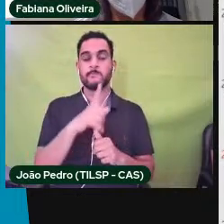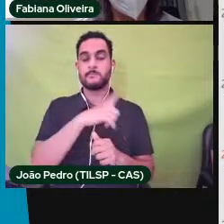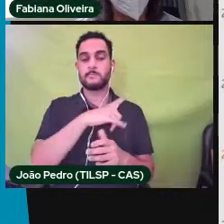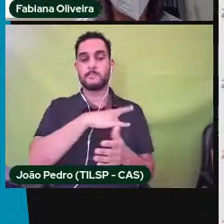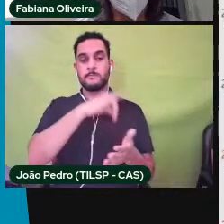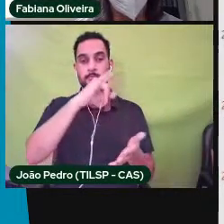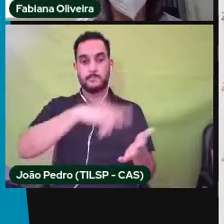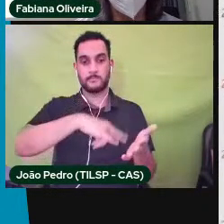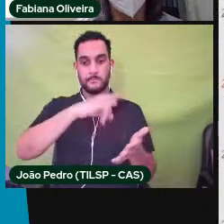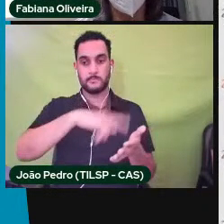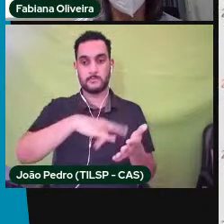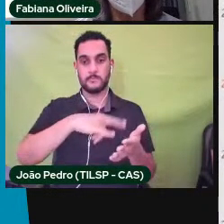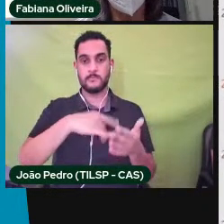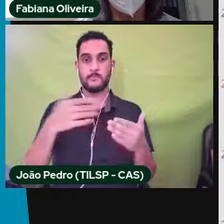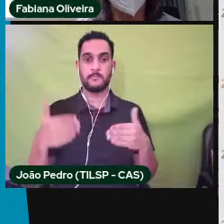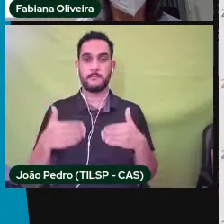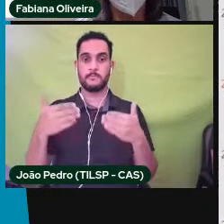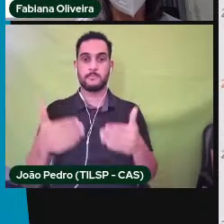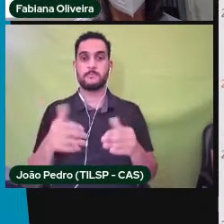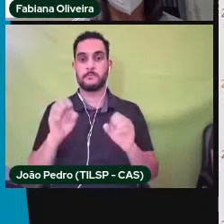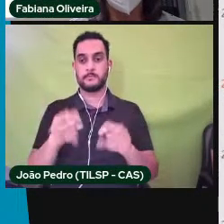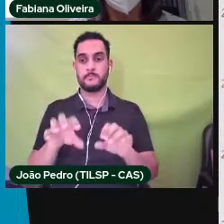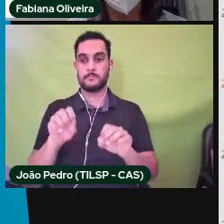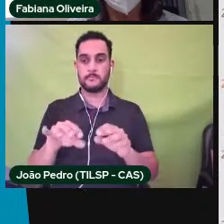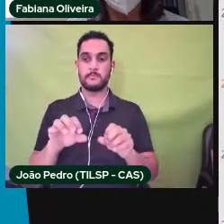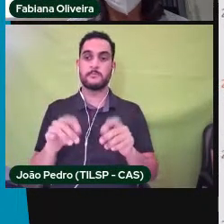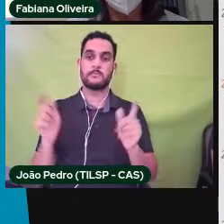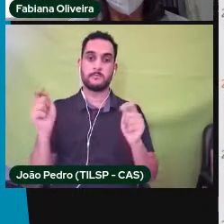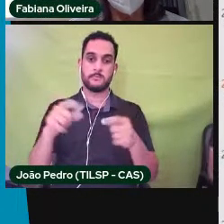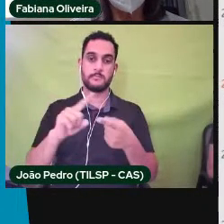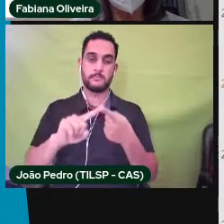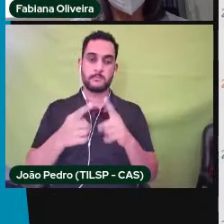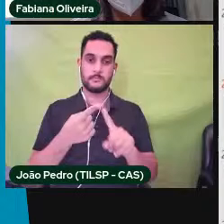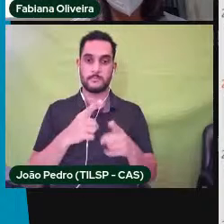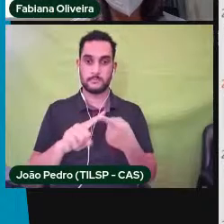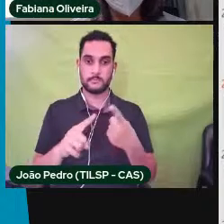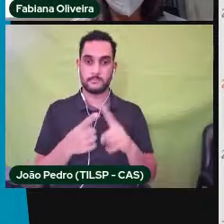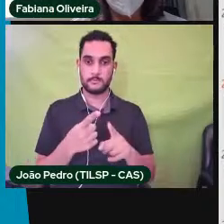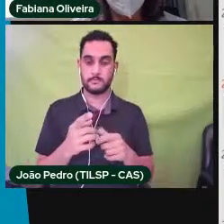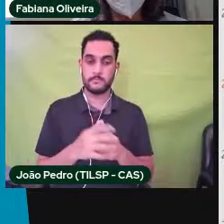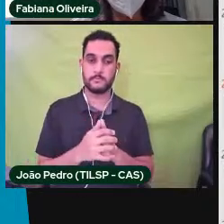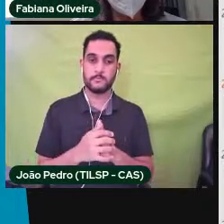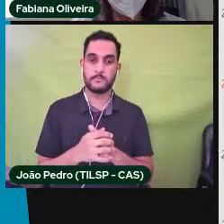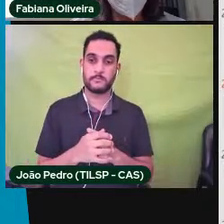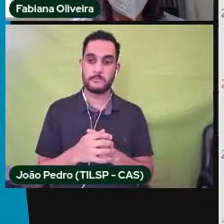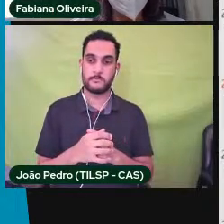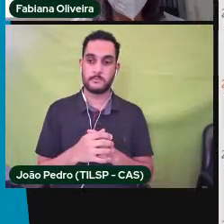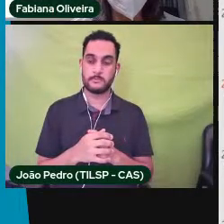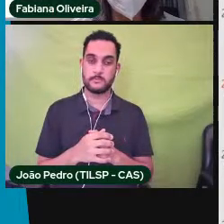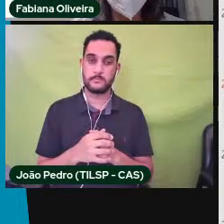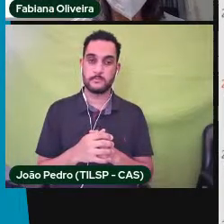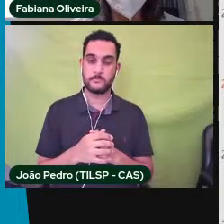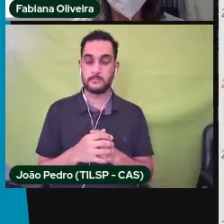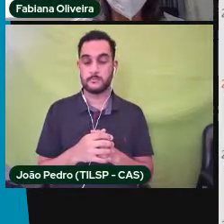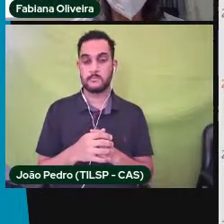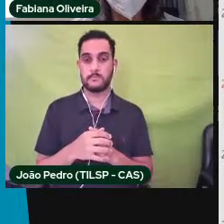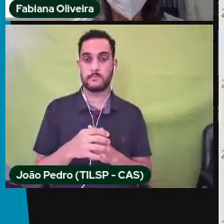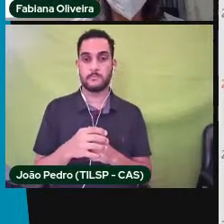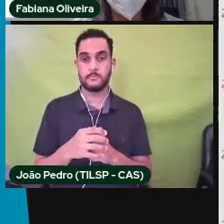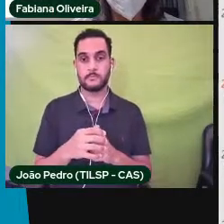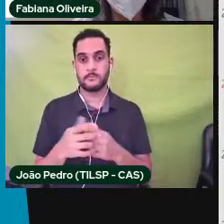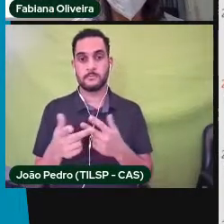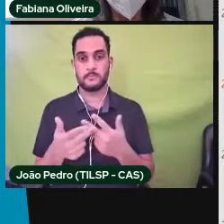pelo Ministério da Educação disponíveis para essa discussão. Bom, as facilidades trazidas também